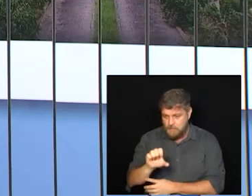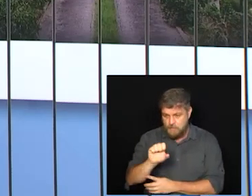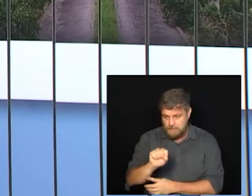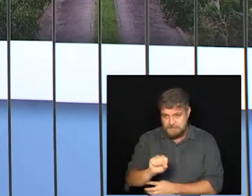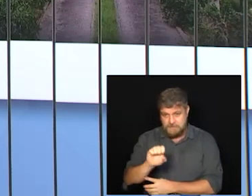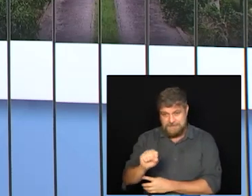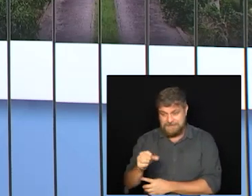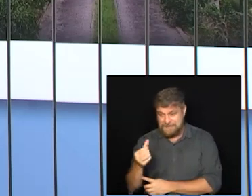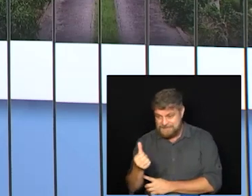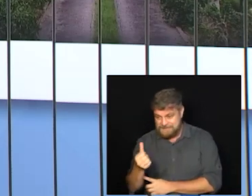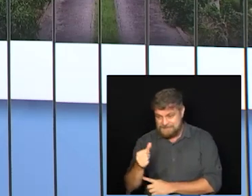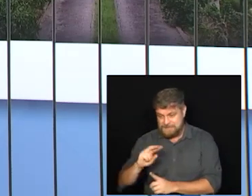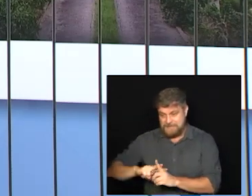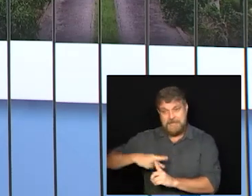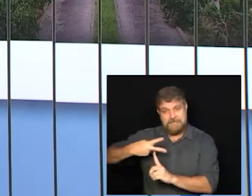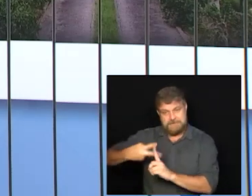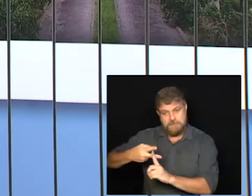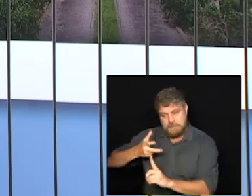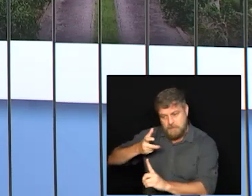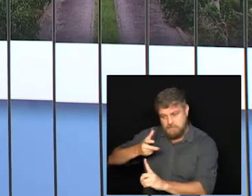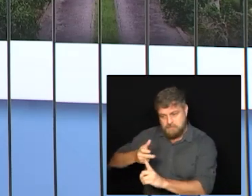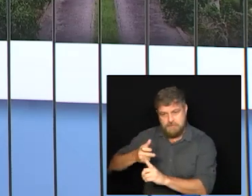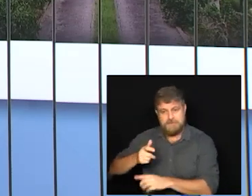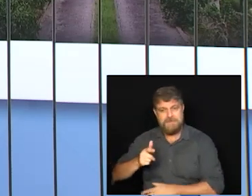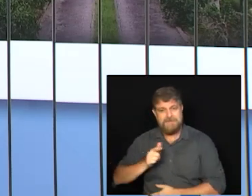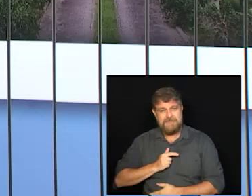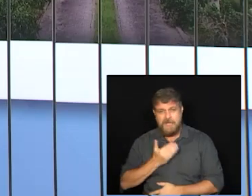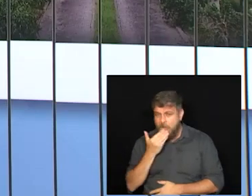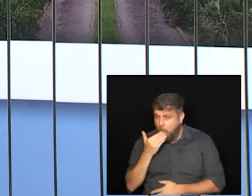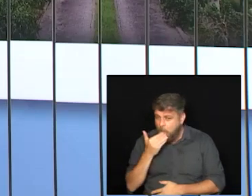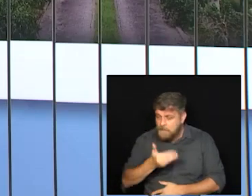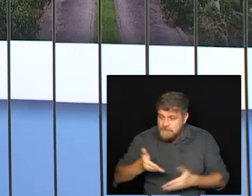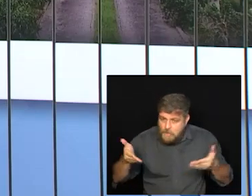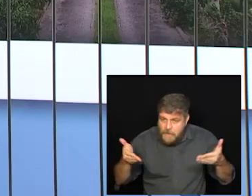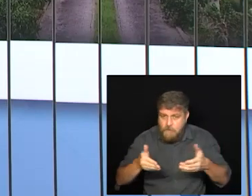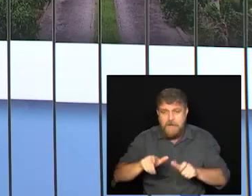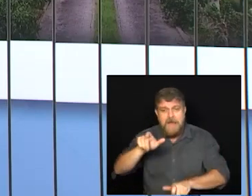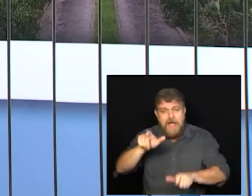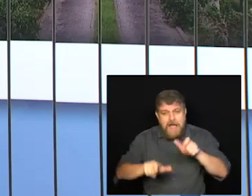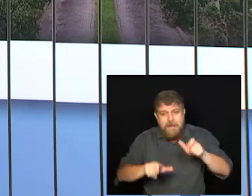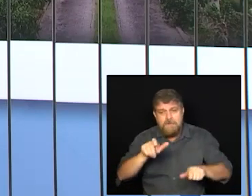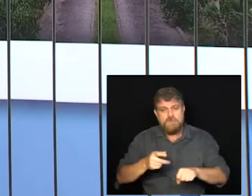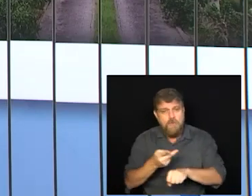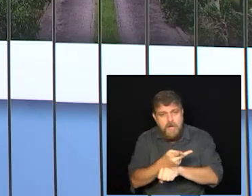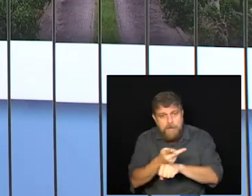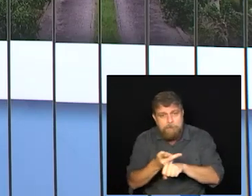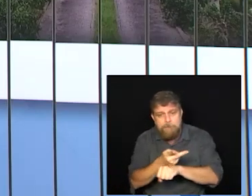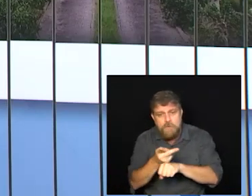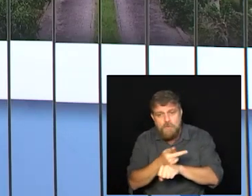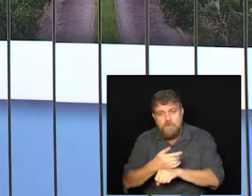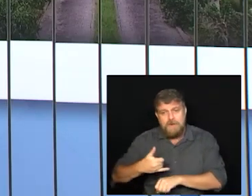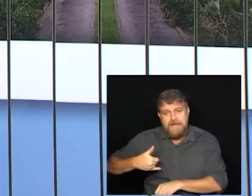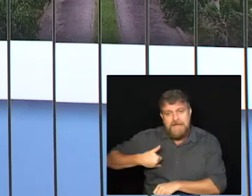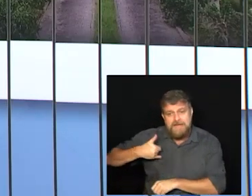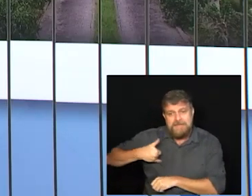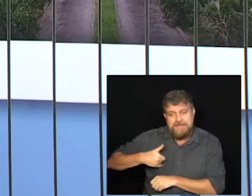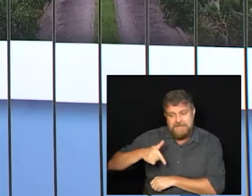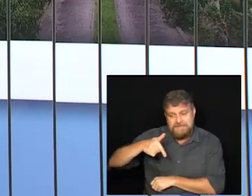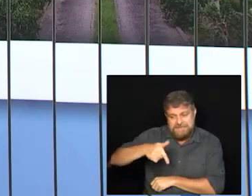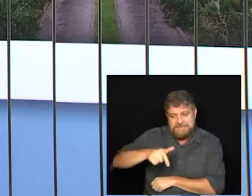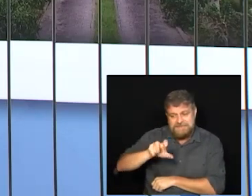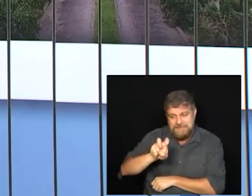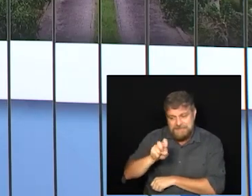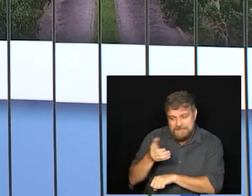35.886 na segunda dose. Mas há um apelo neste momento para que as pessoas procurem, as pessoas com mais de 75